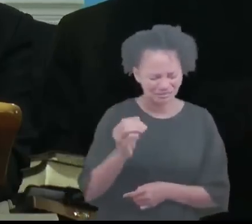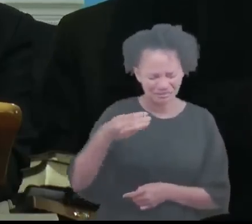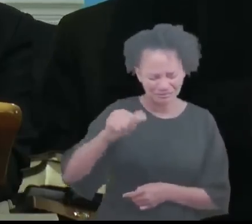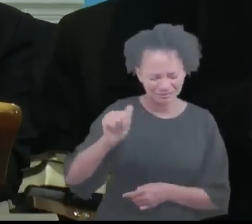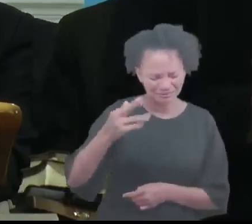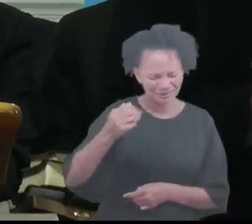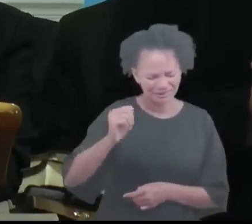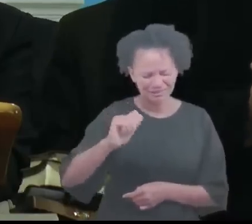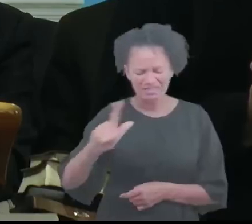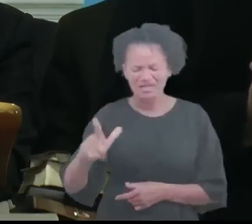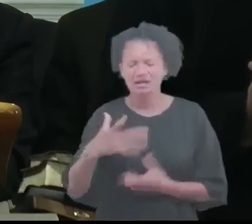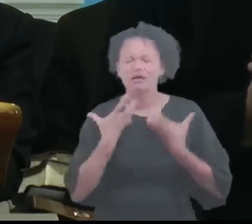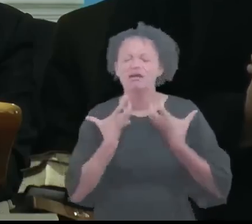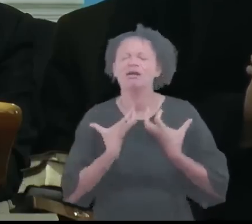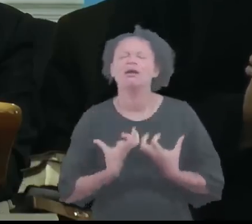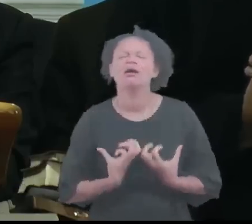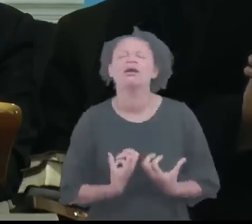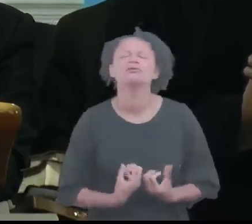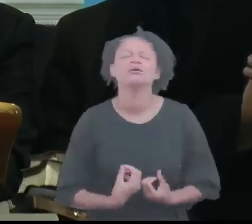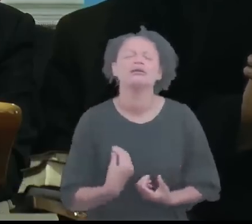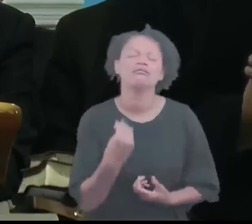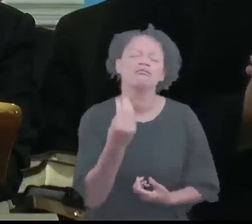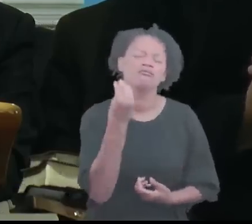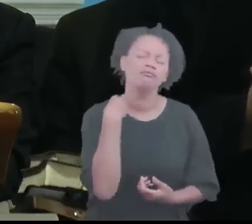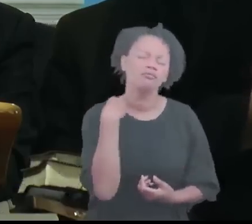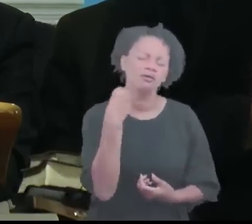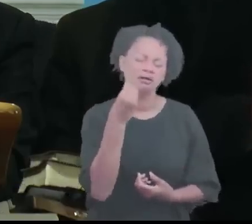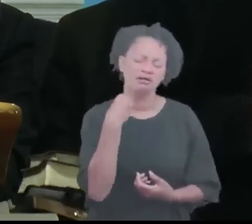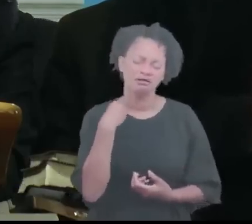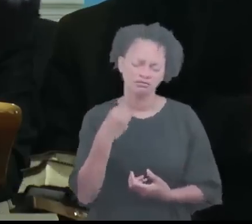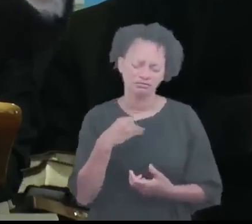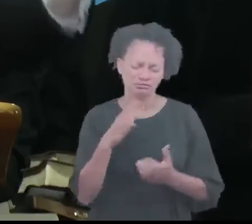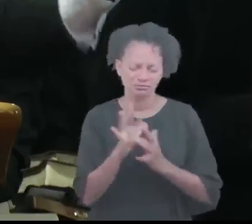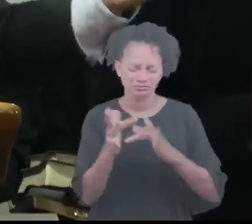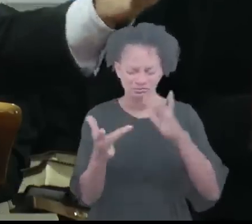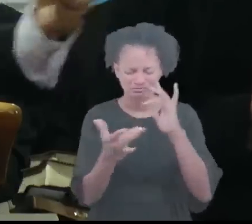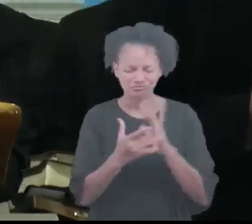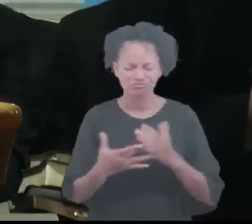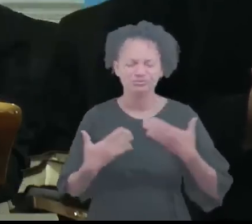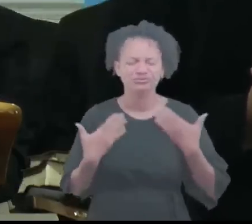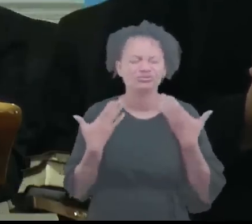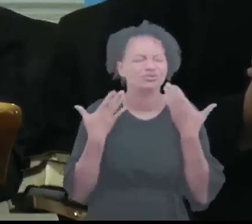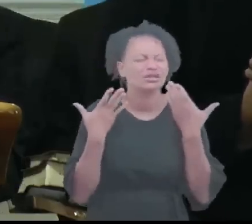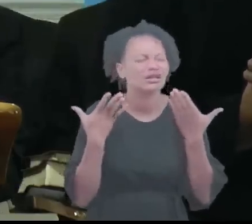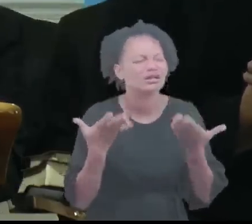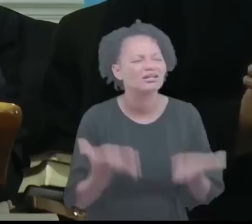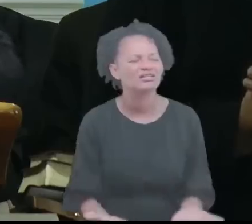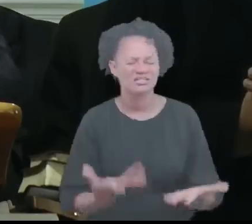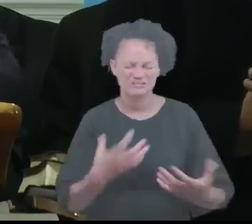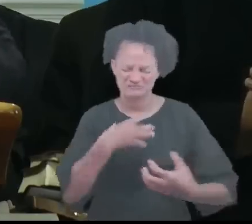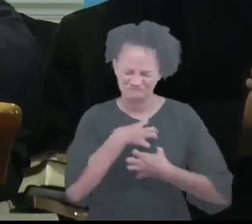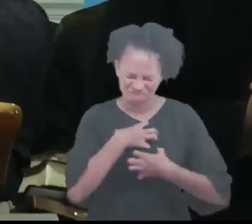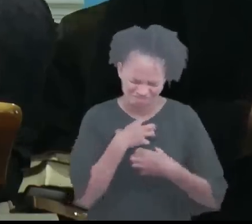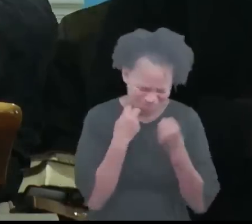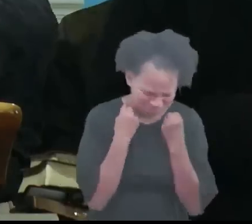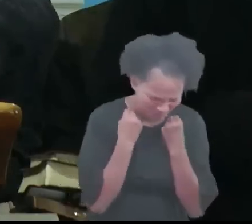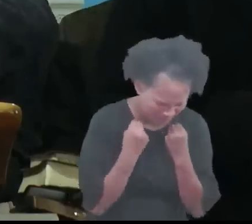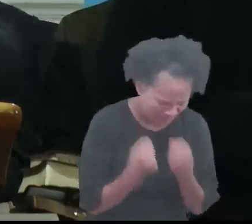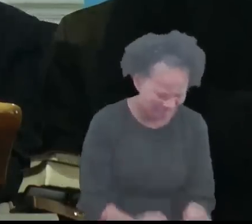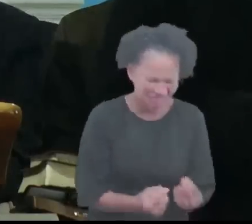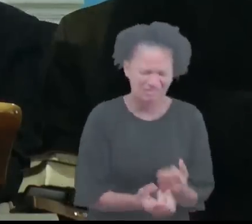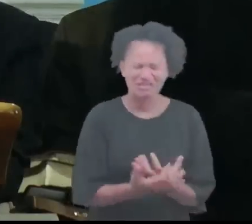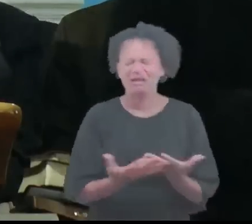e sem forças. Jesus, eu cheguei aqui arrasado. Eu cheguei aqui uma